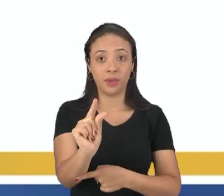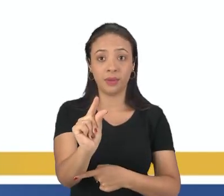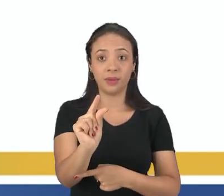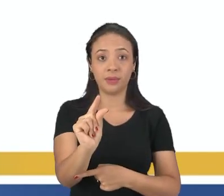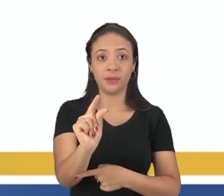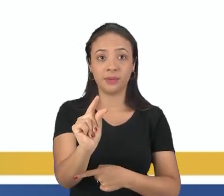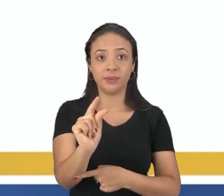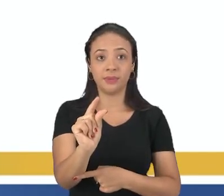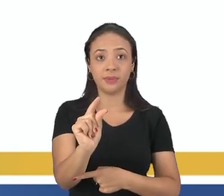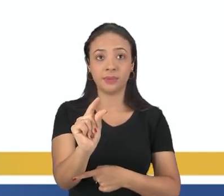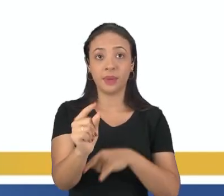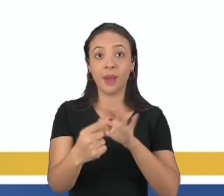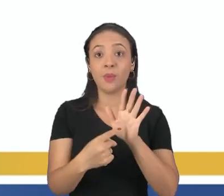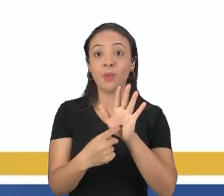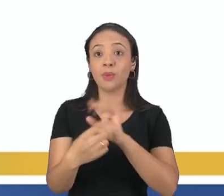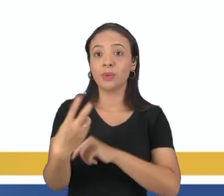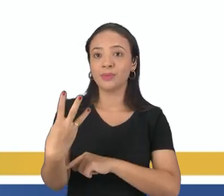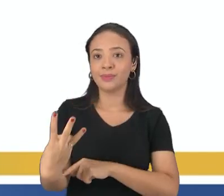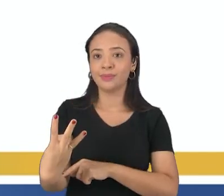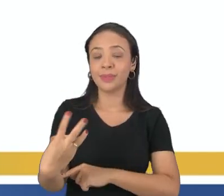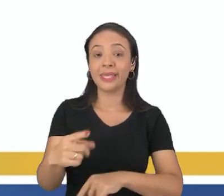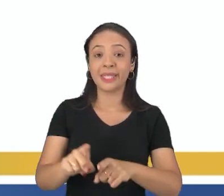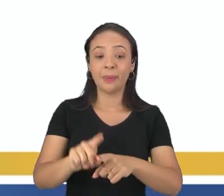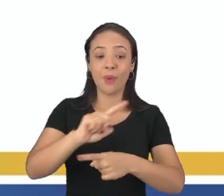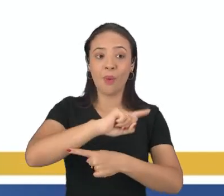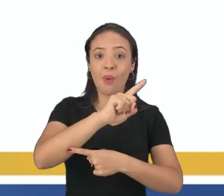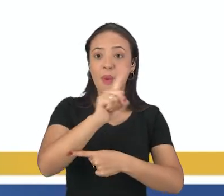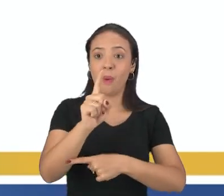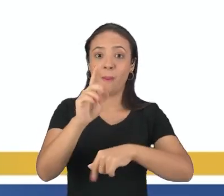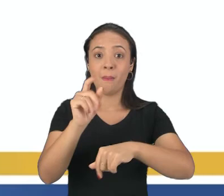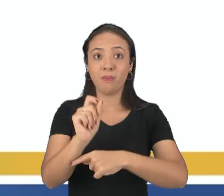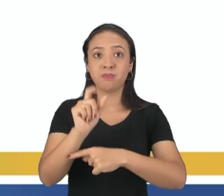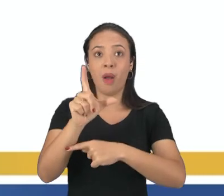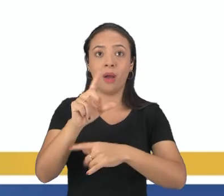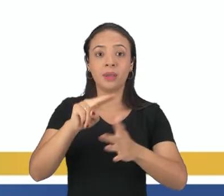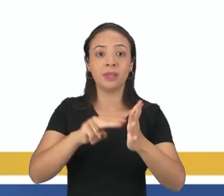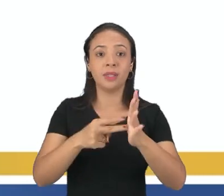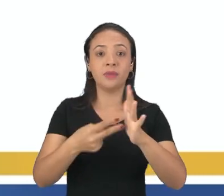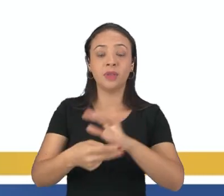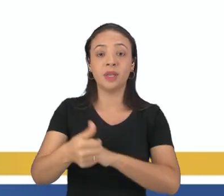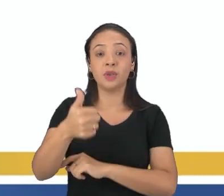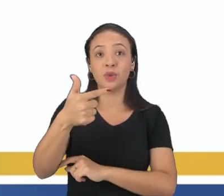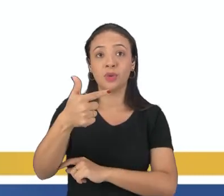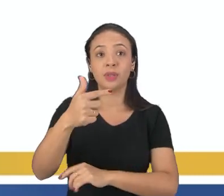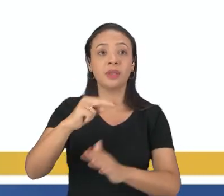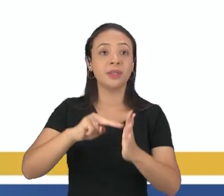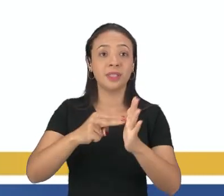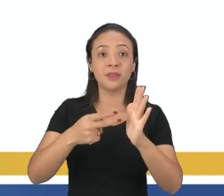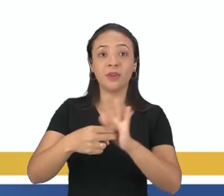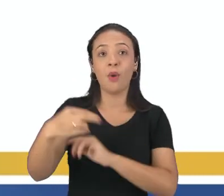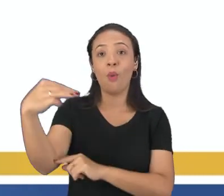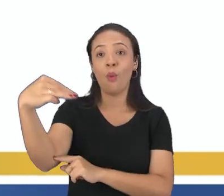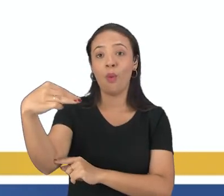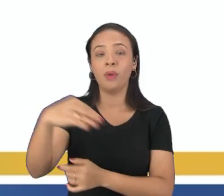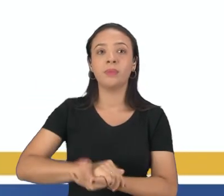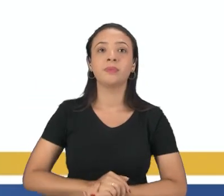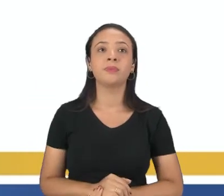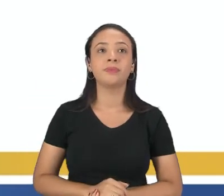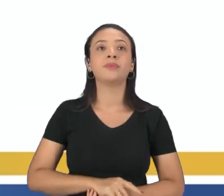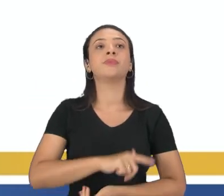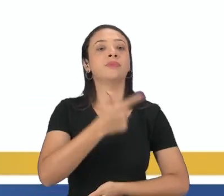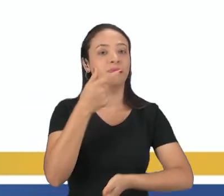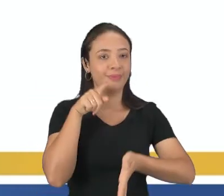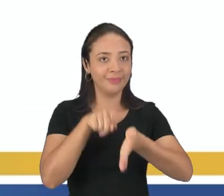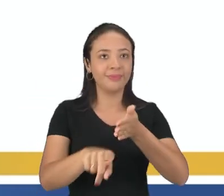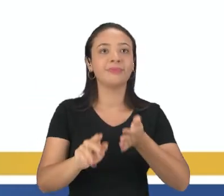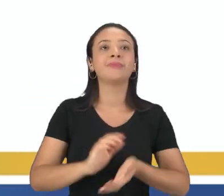marcando, né, o 3 e o maior que está marcando o 12, que está marcando os minutos. Muito bem, vamos para mais uma